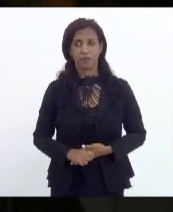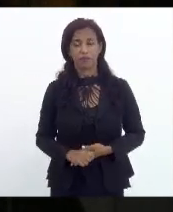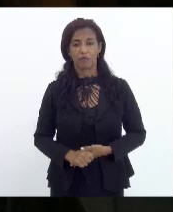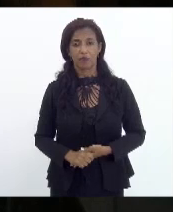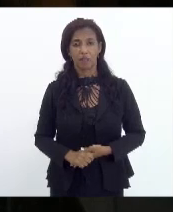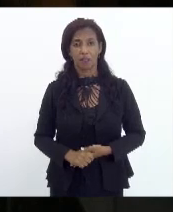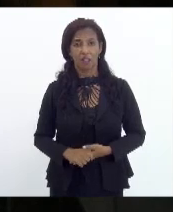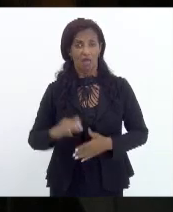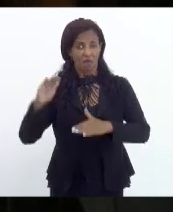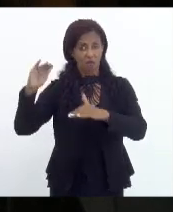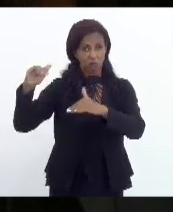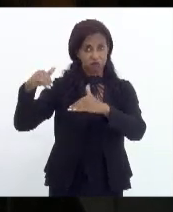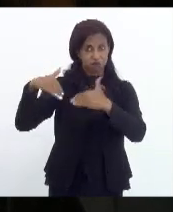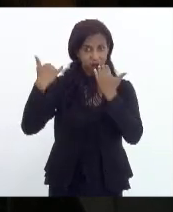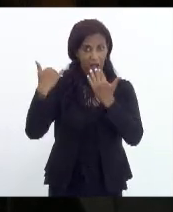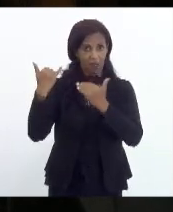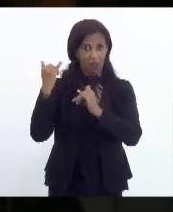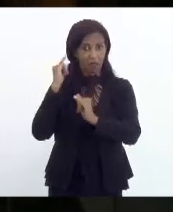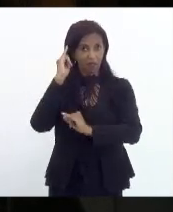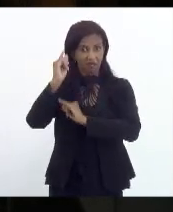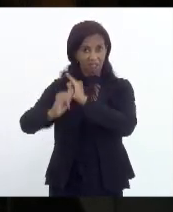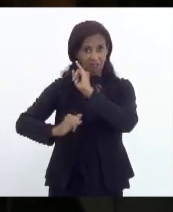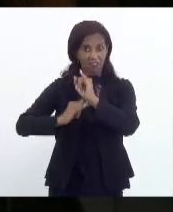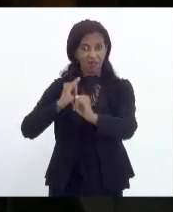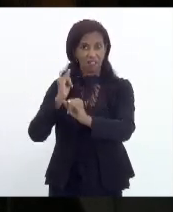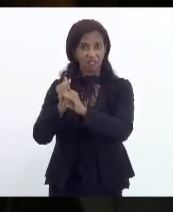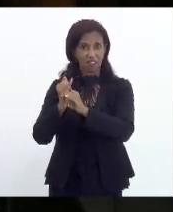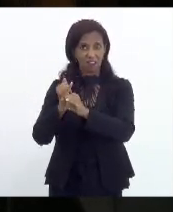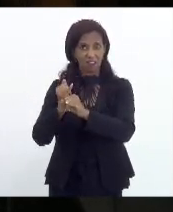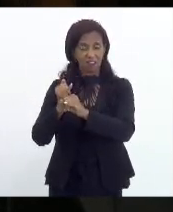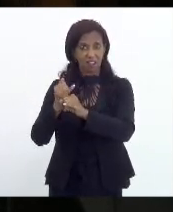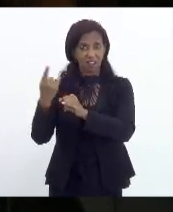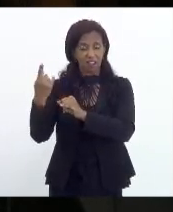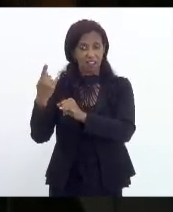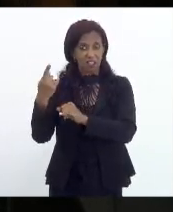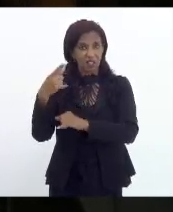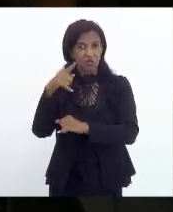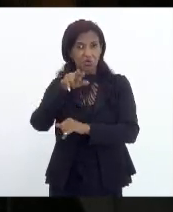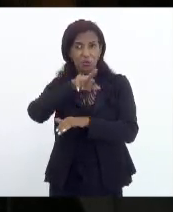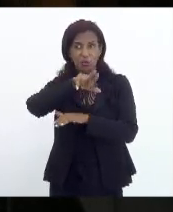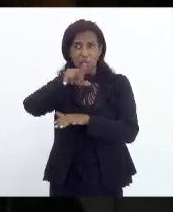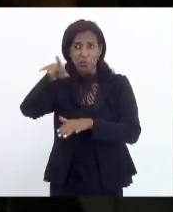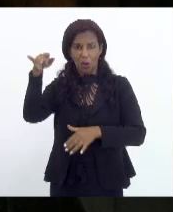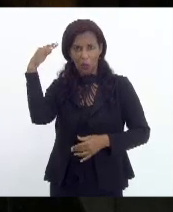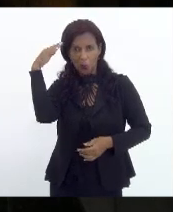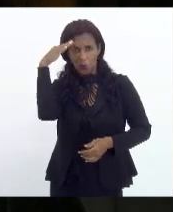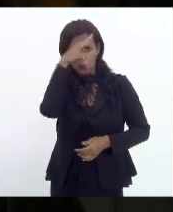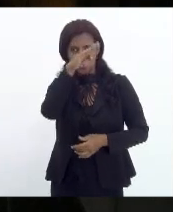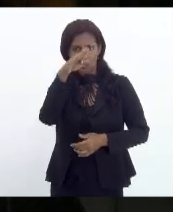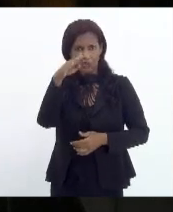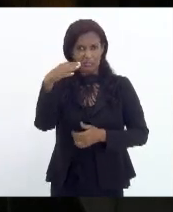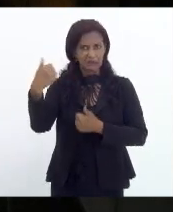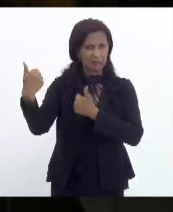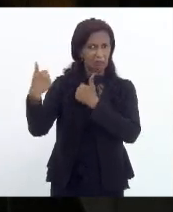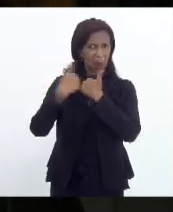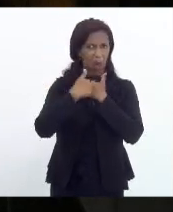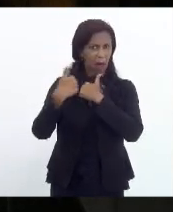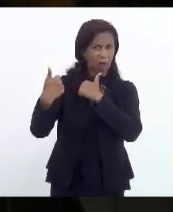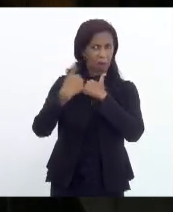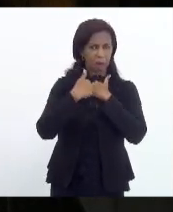sofri ameaças pela internet de seu dos bolsonaro listas